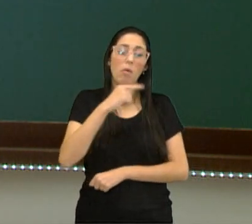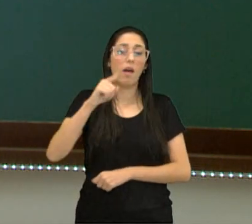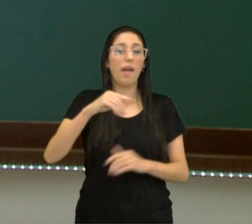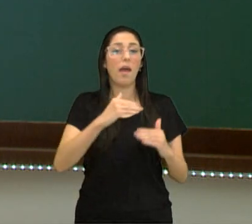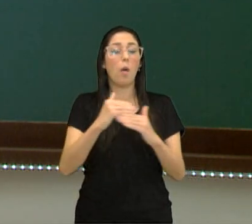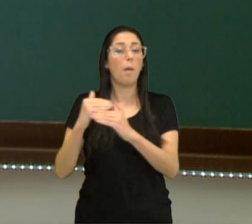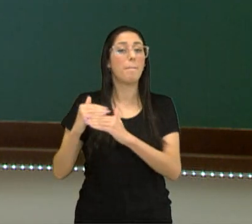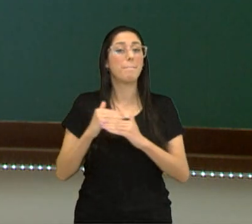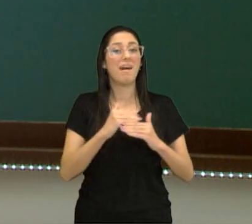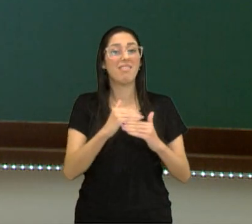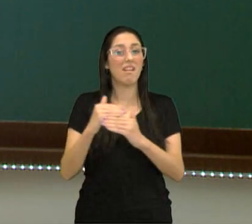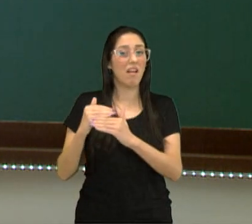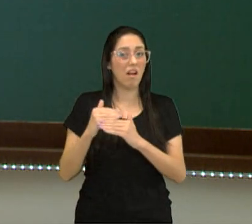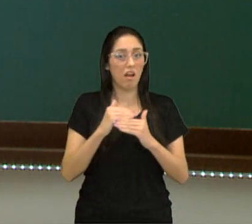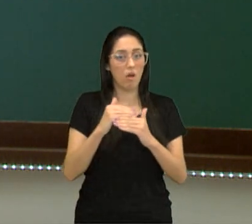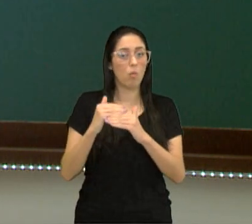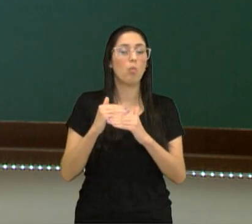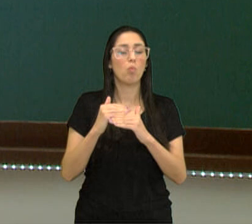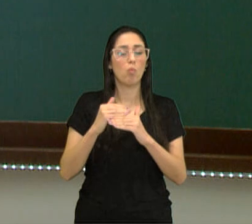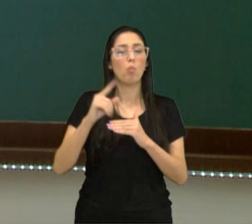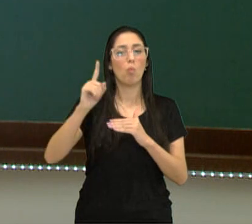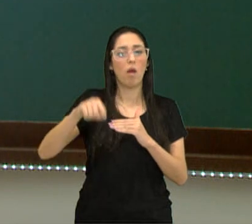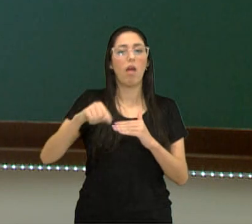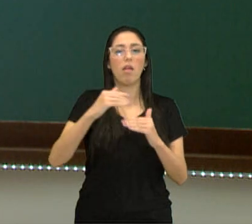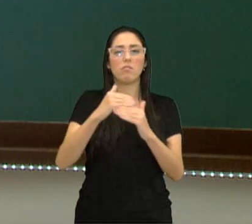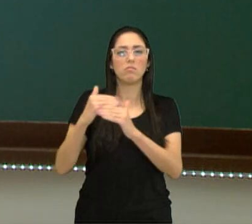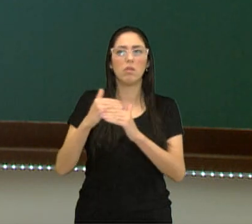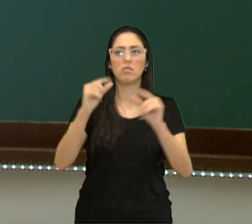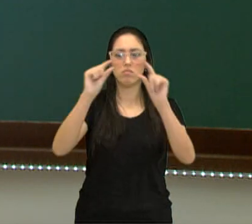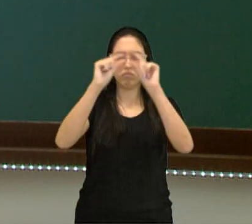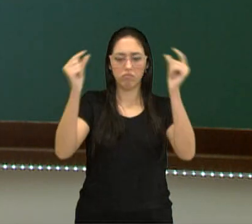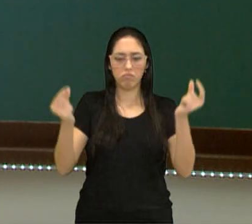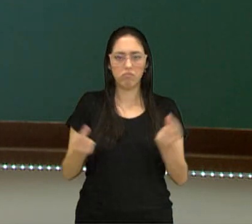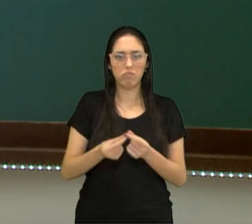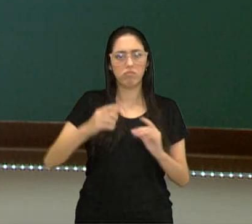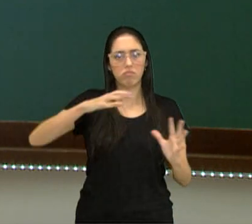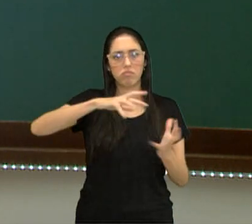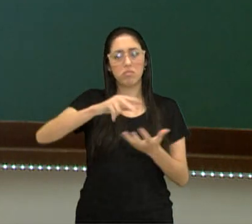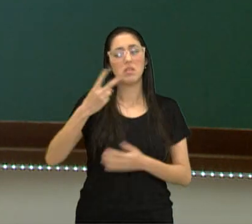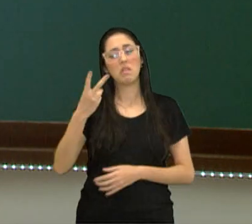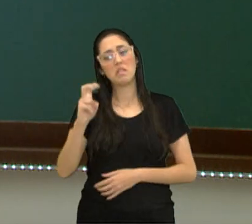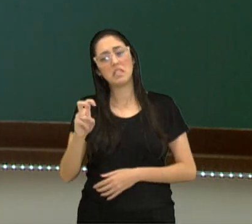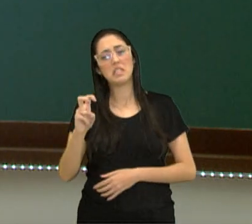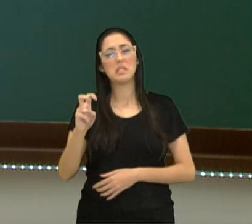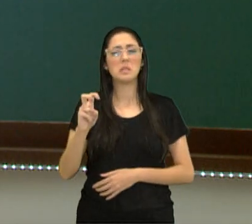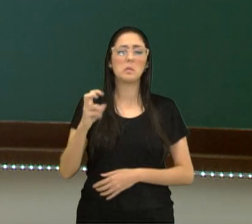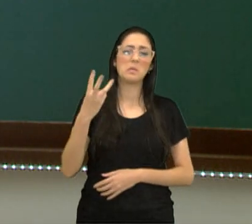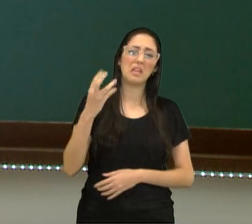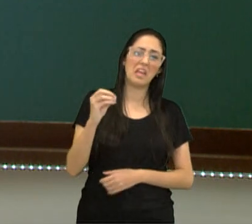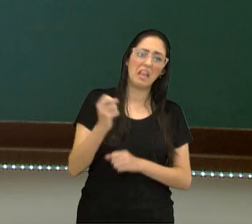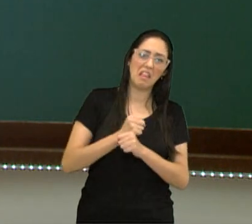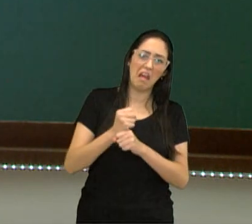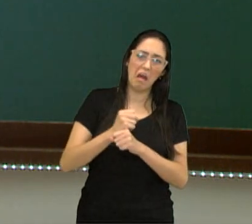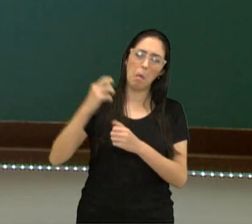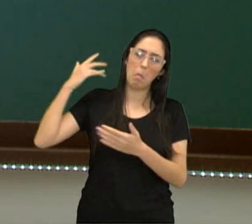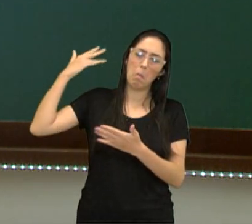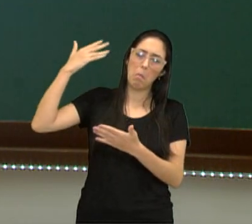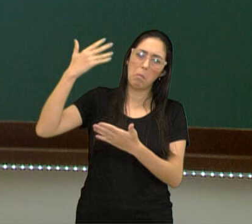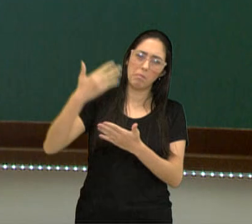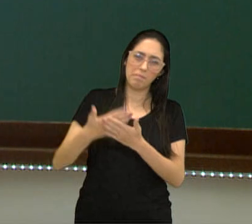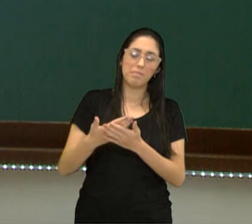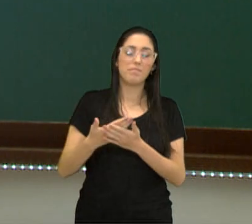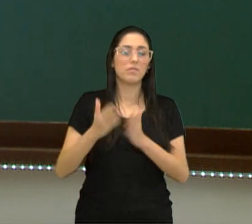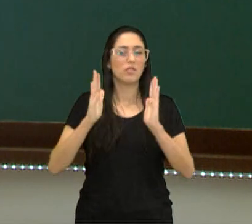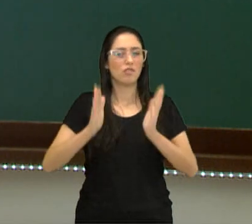padrão meteorológico, de um padrão das condições atmosféricas observadas ao longo de 25 ou até 30 anos. E agora que a